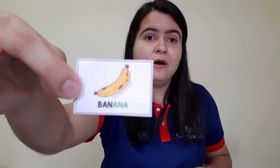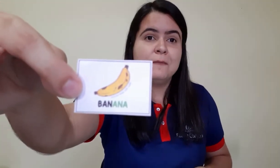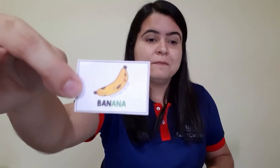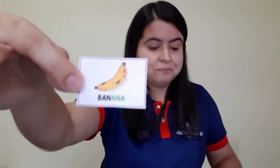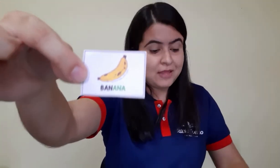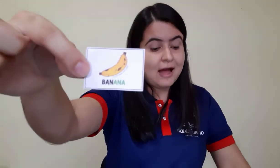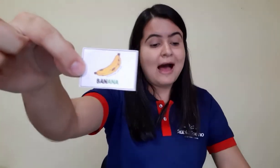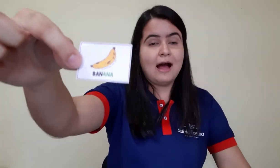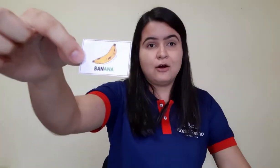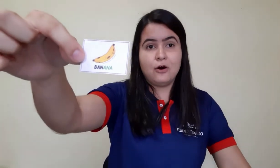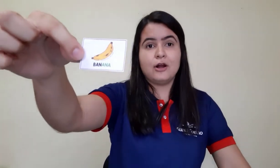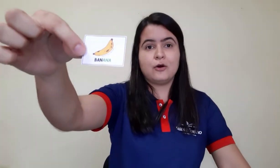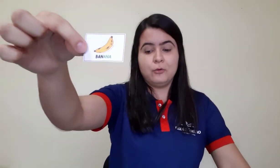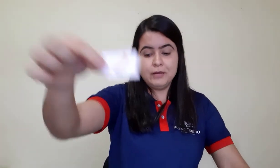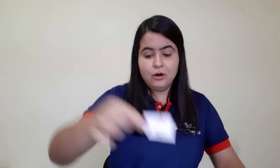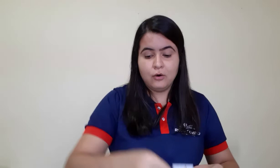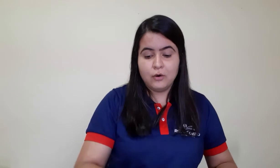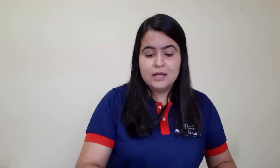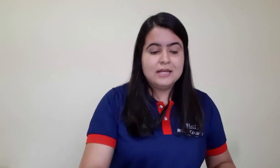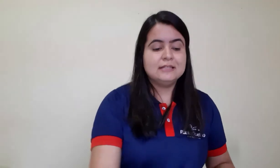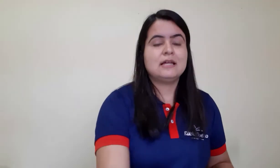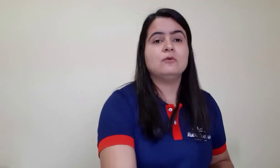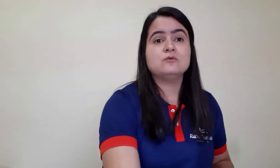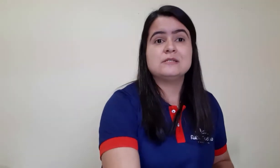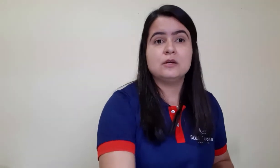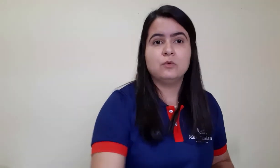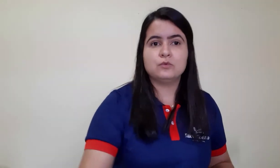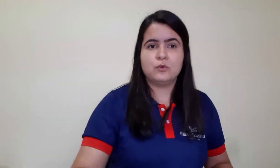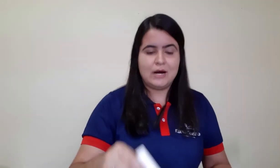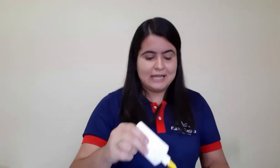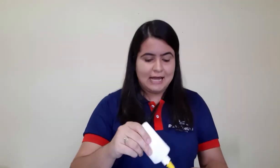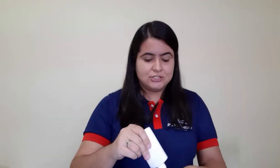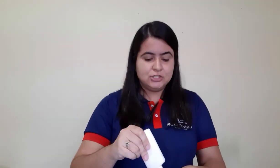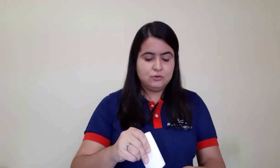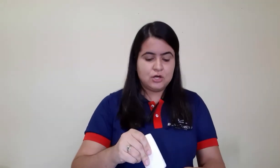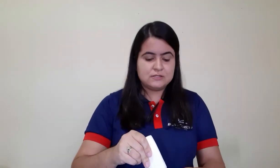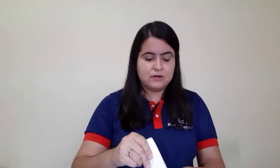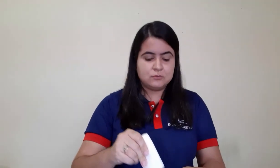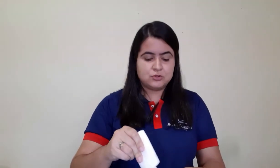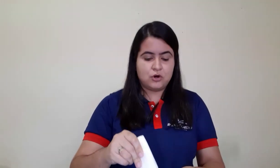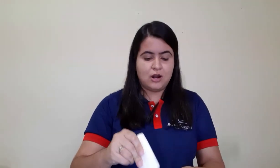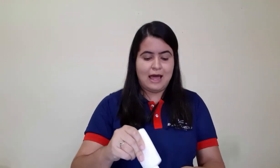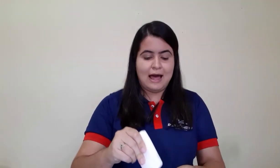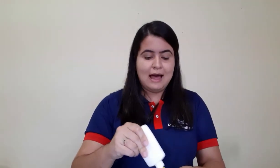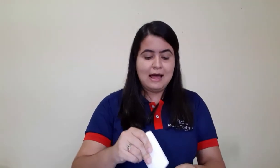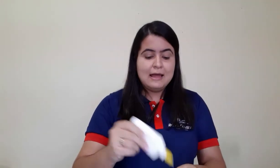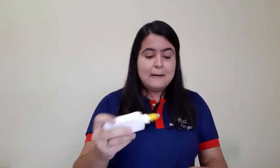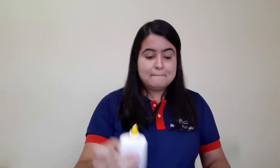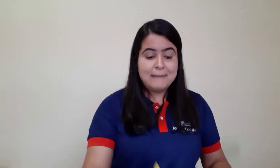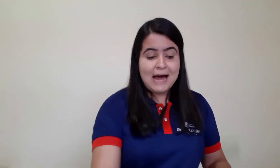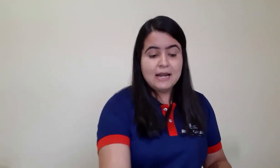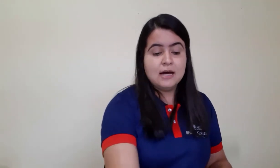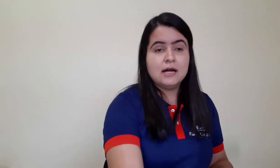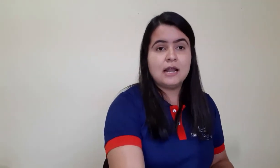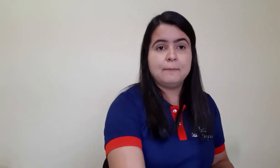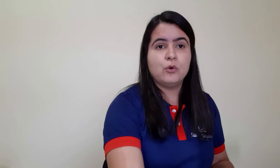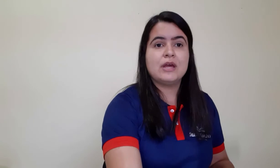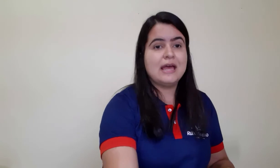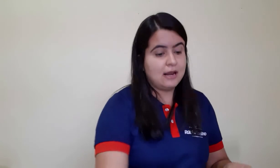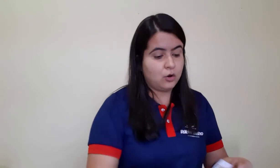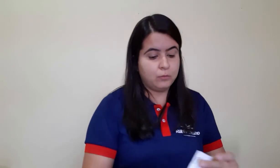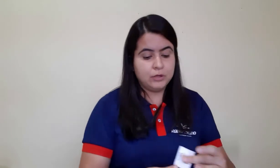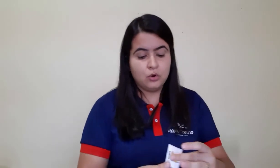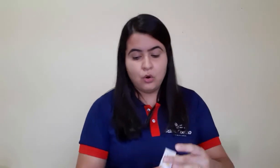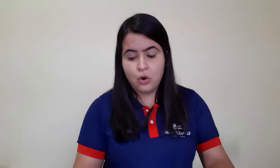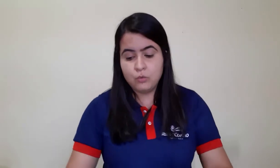combinou? Agora combinou. Então, no segundo quadradinho, nós vamos colar banana,